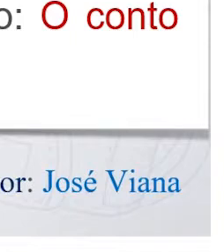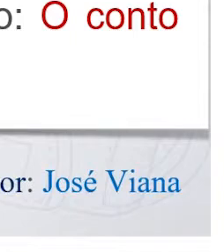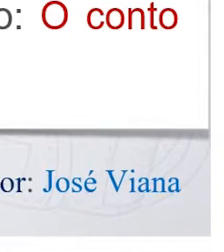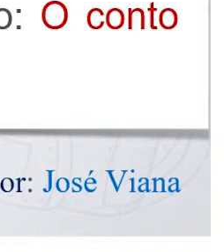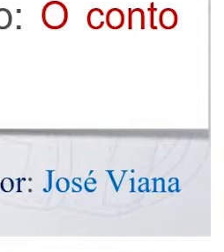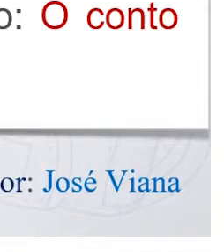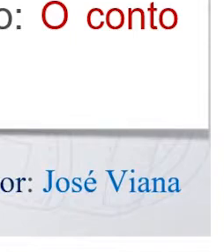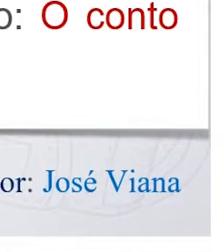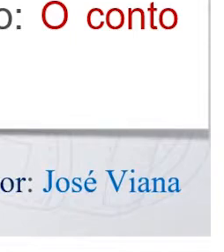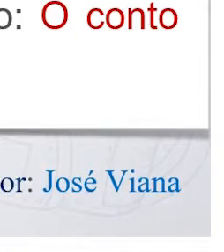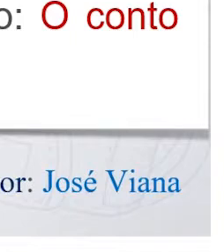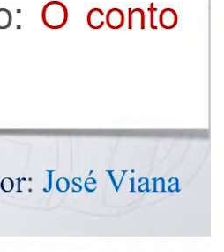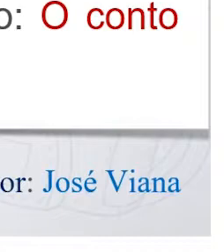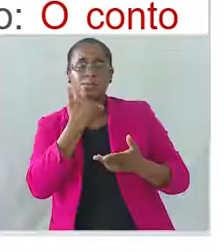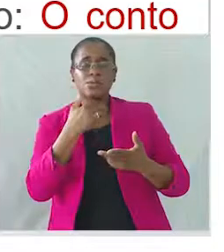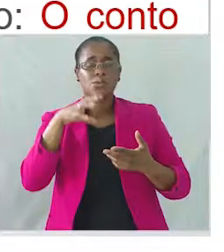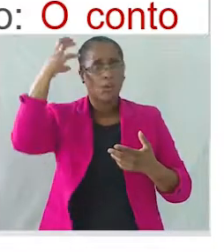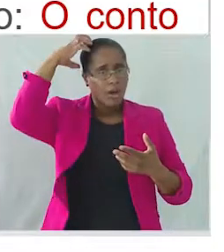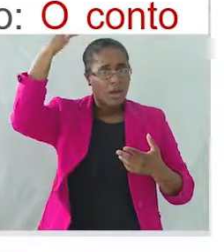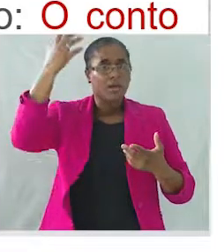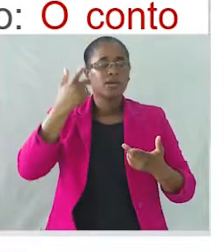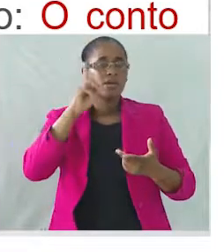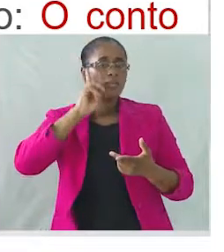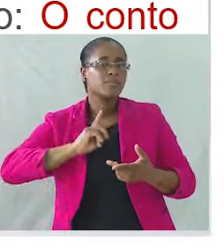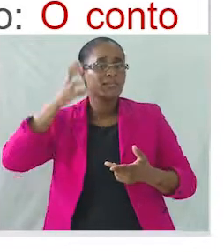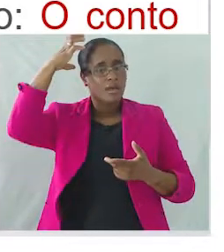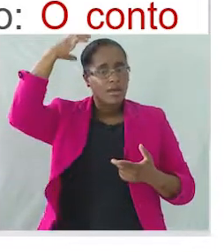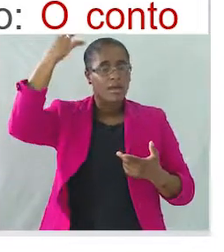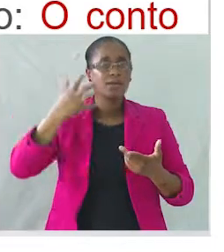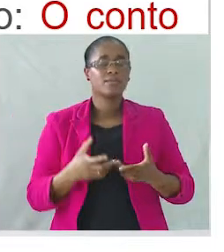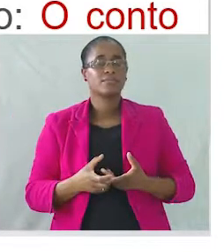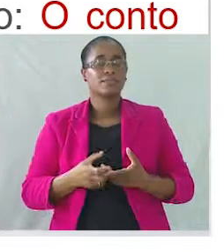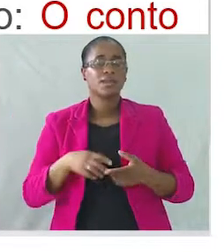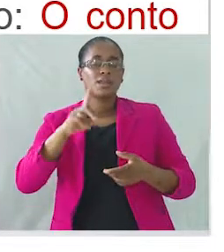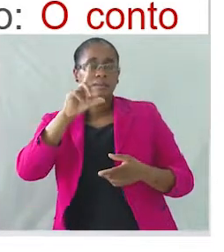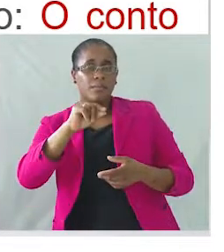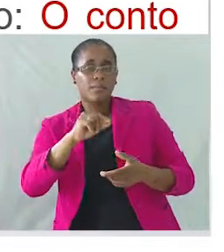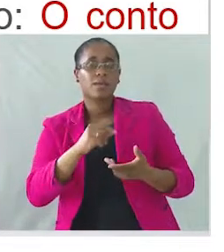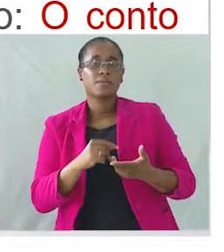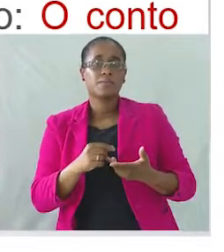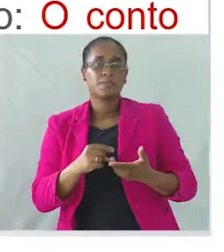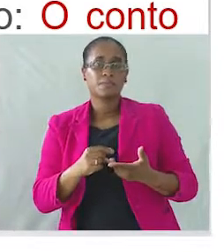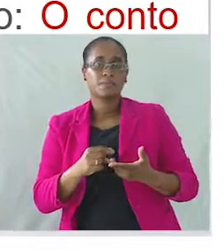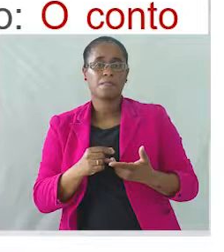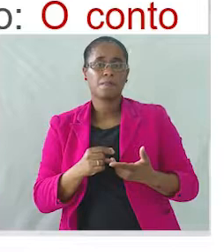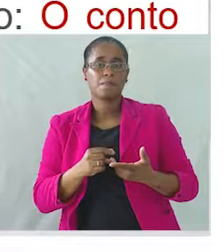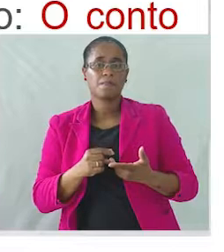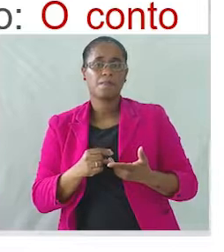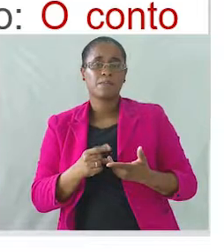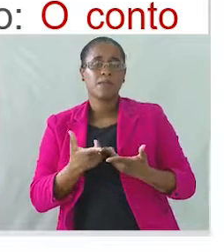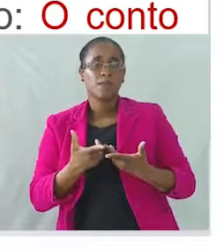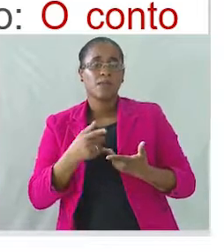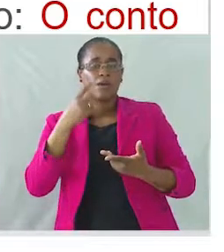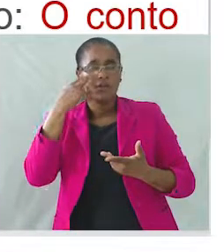Qual não foi o contentamento do rei, da rainha e do príncipe ao verem que as orelhas de burro